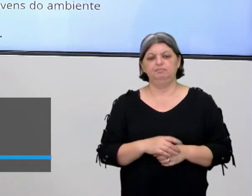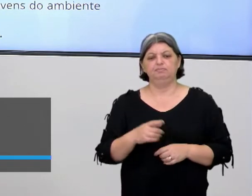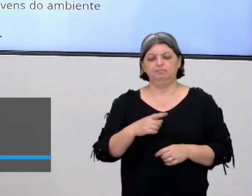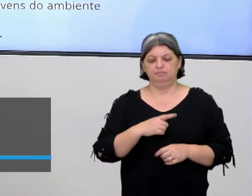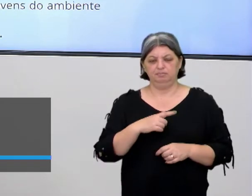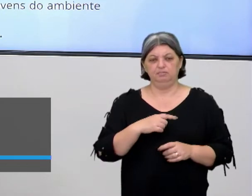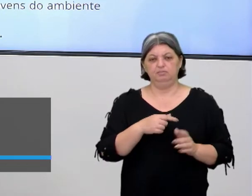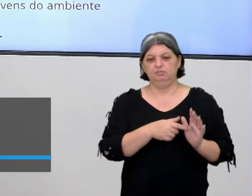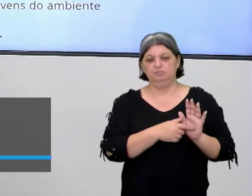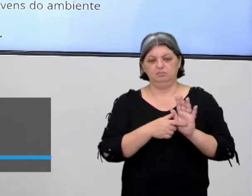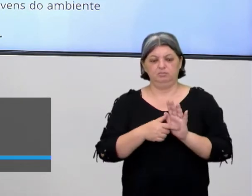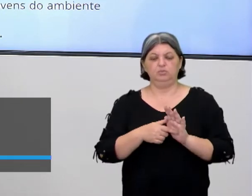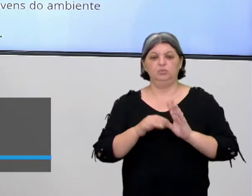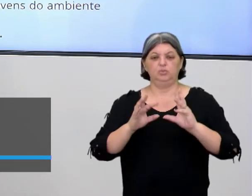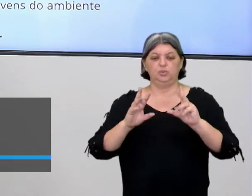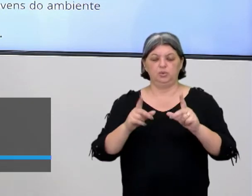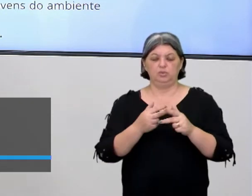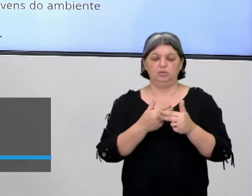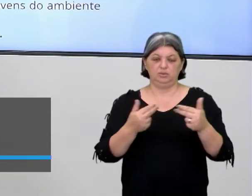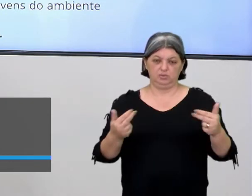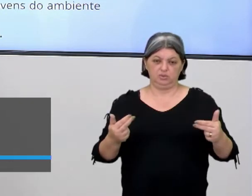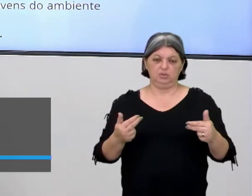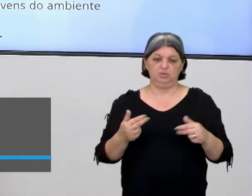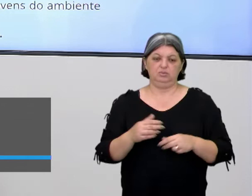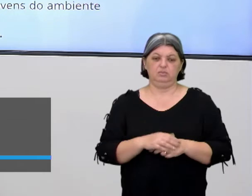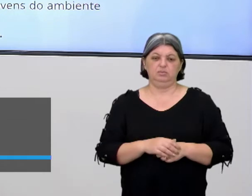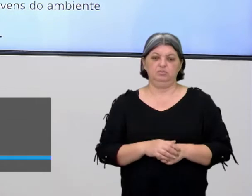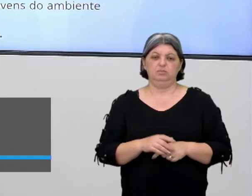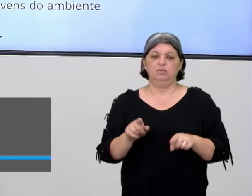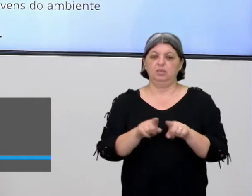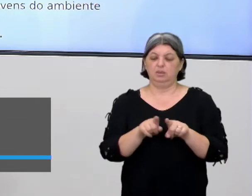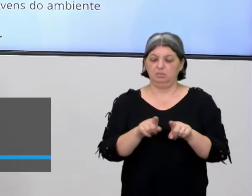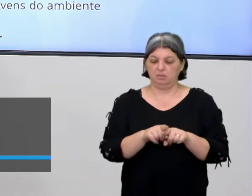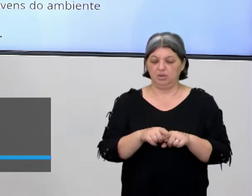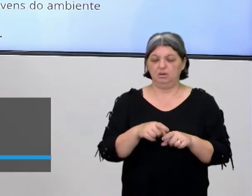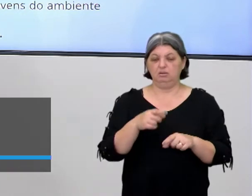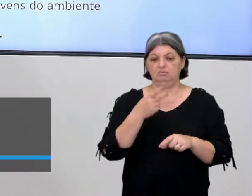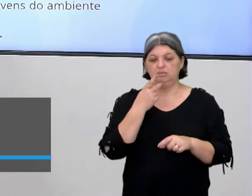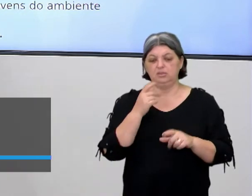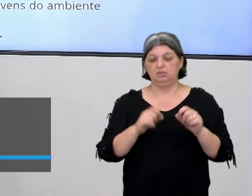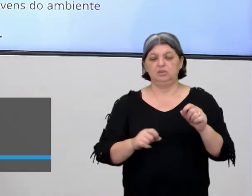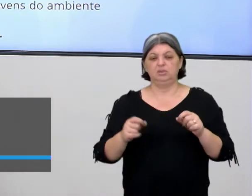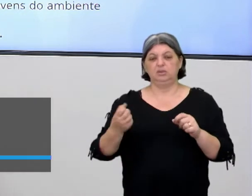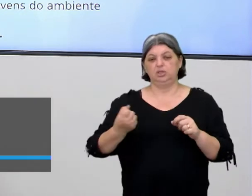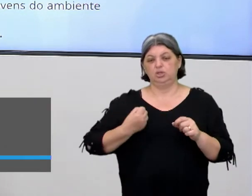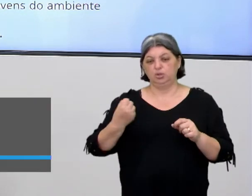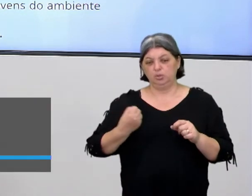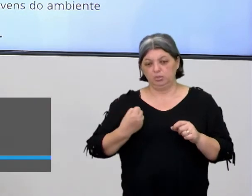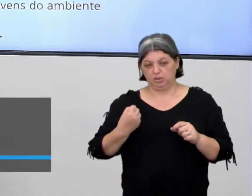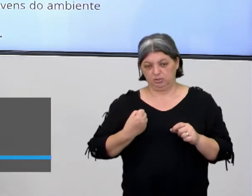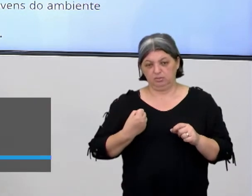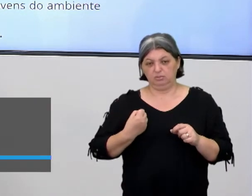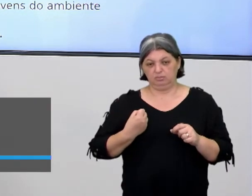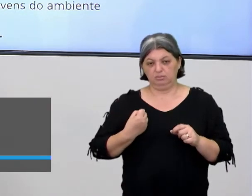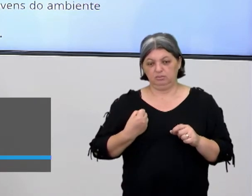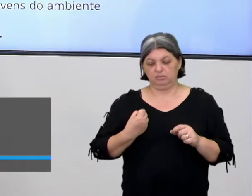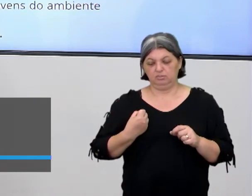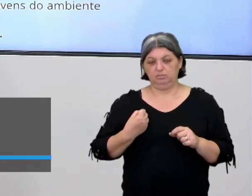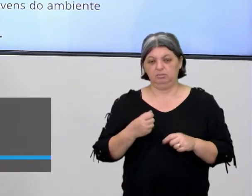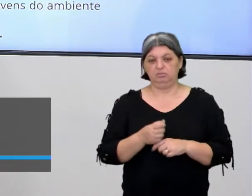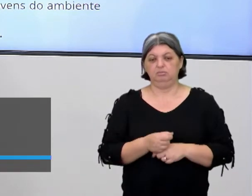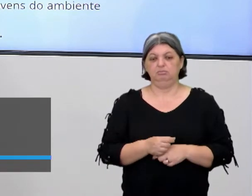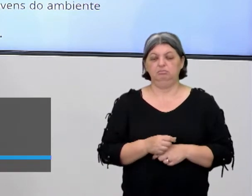questões, né, e fazendo as conversões, né, trazendo números e analisando essas questões. Vocês mesmos são testemunhas